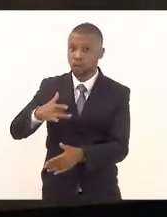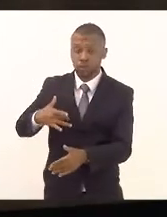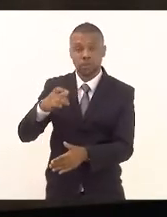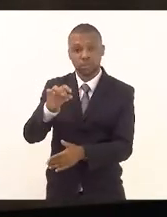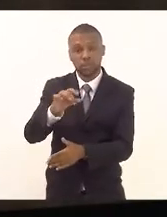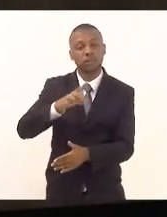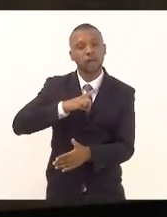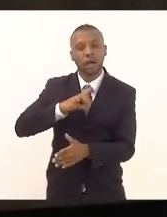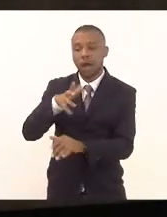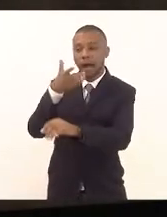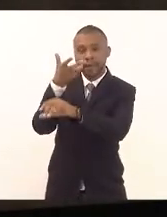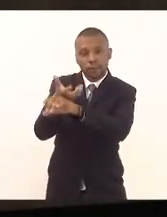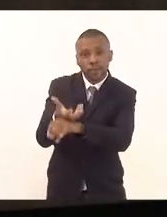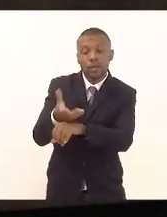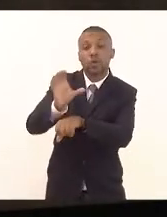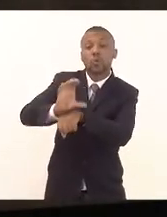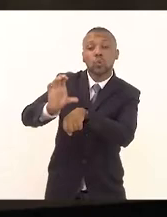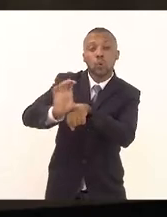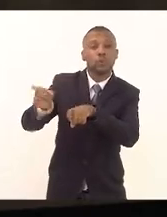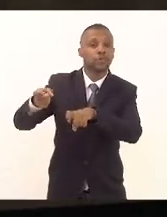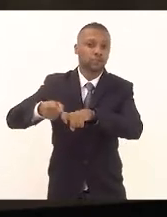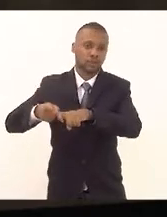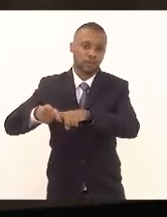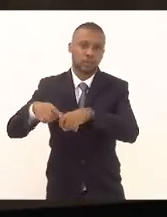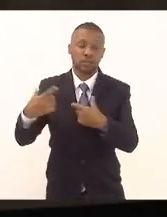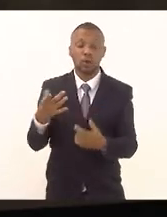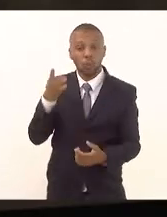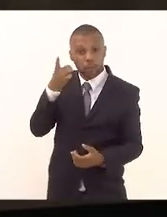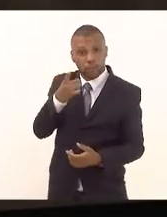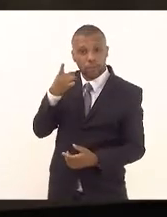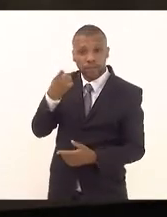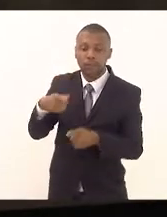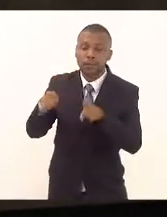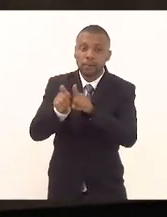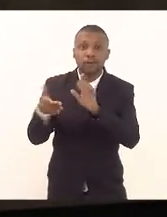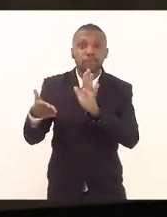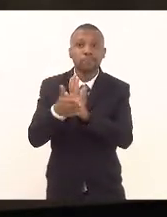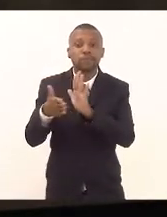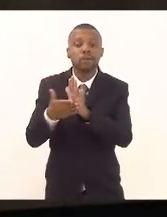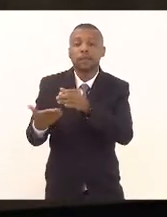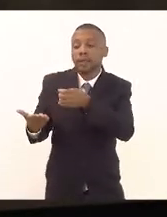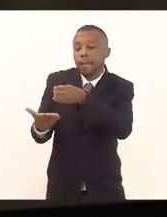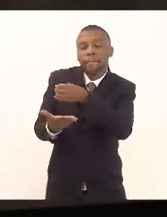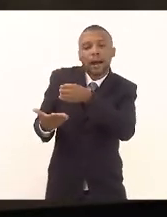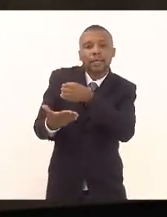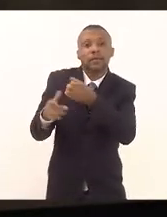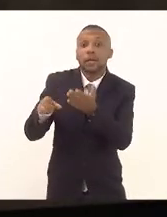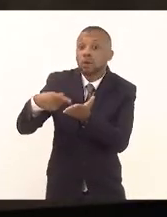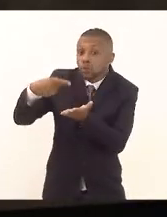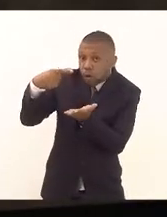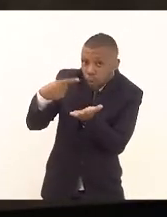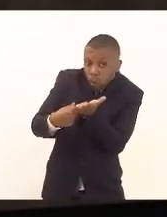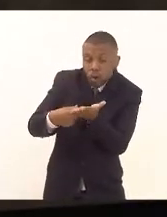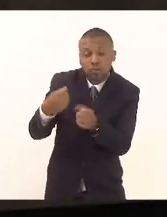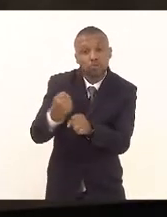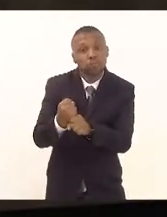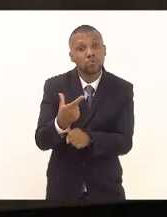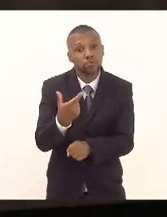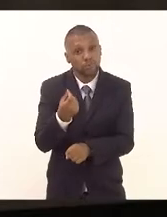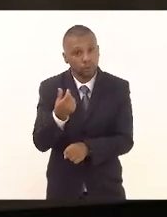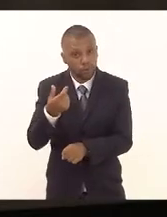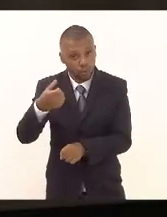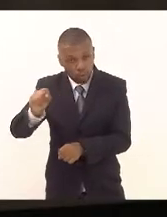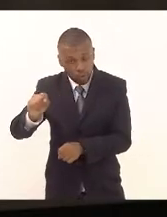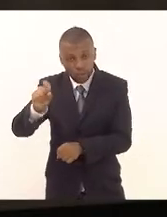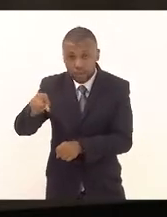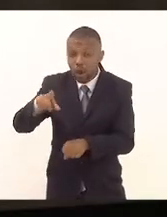medicina. E o Rosenberg também se baseia, é importante ressaltar, num acordo de 2008, no âmbito do Mercosul, em que os países